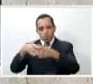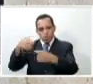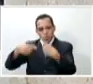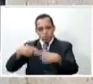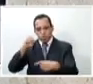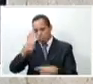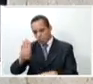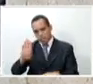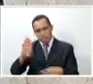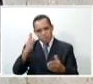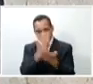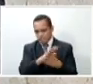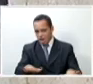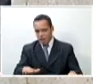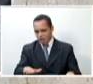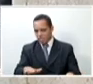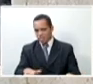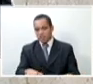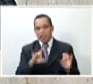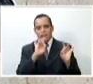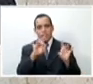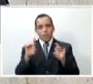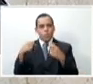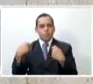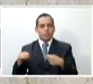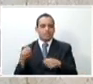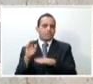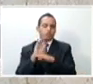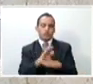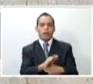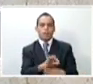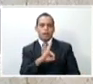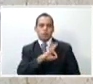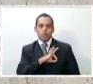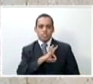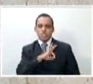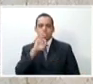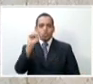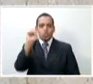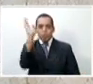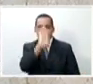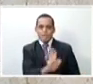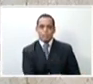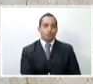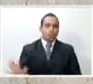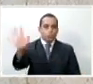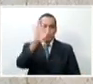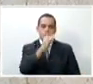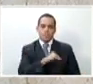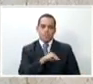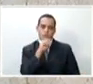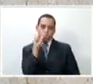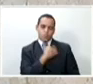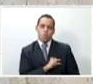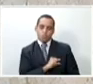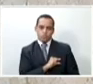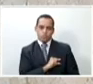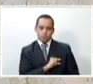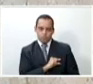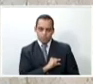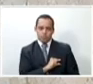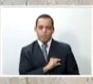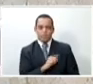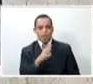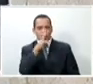as forças de segurança no Brasil ganham uma merreca, para dizer o português claro. Então está na hora de botar a mão na consciência, em vez de a gente